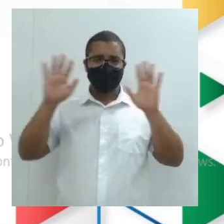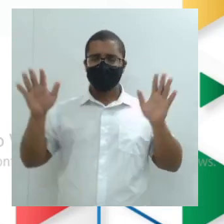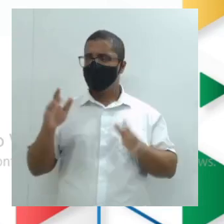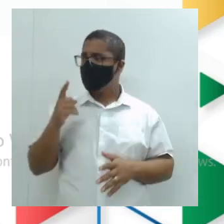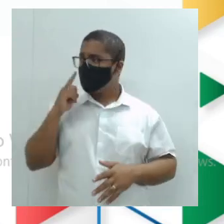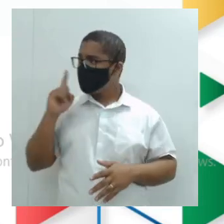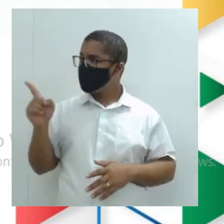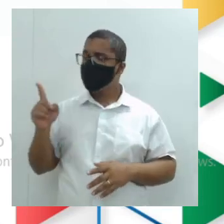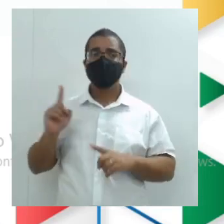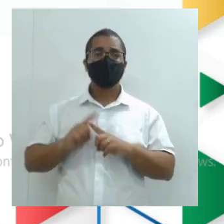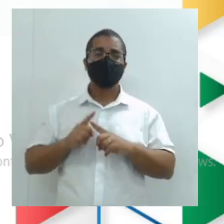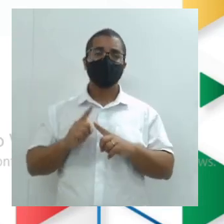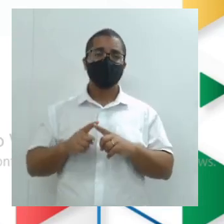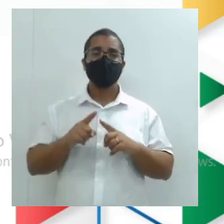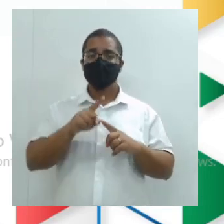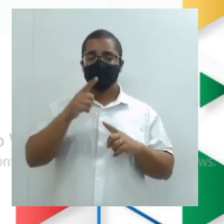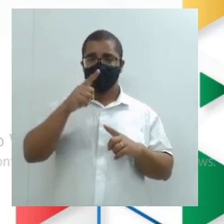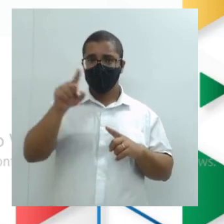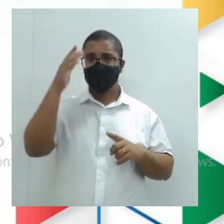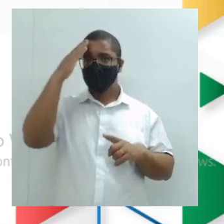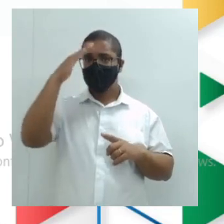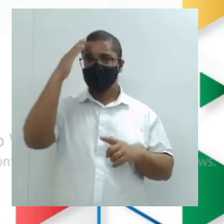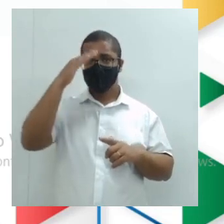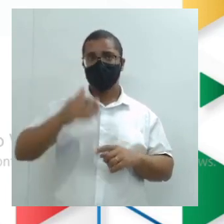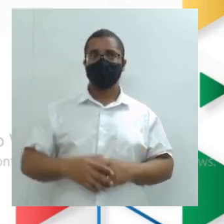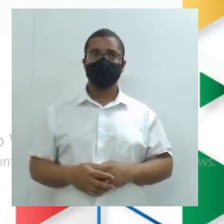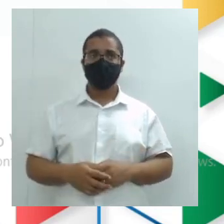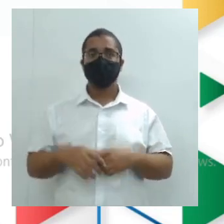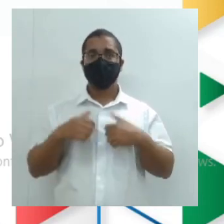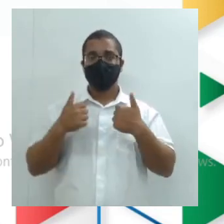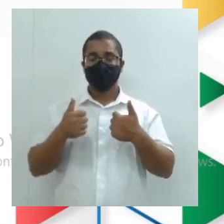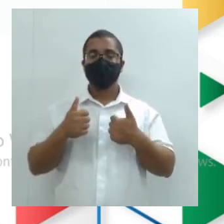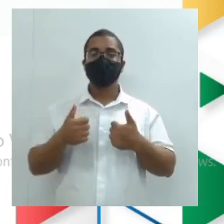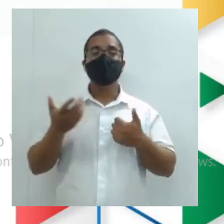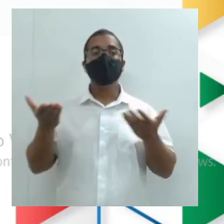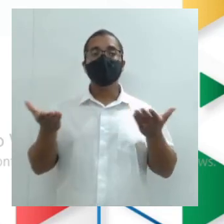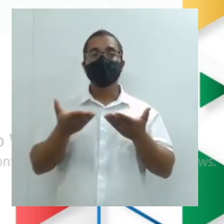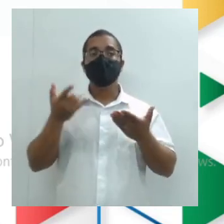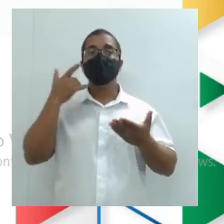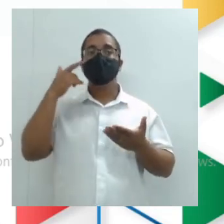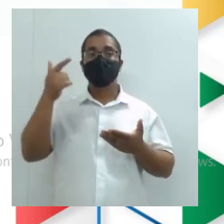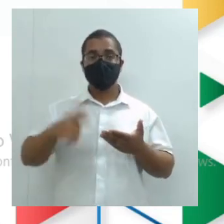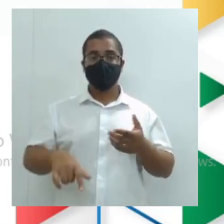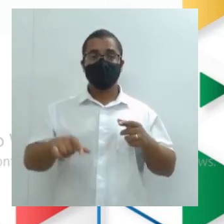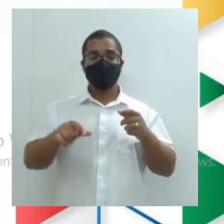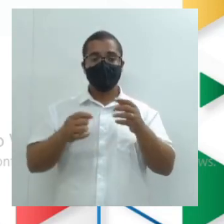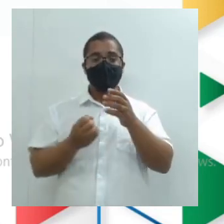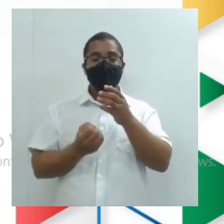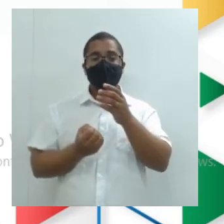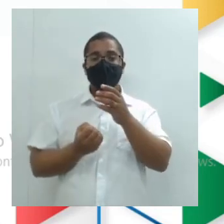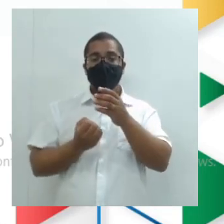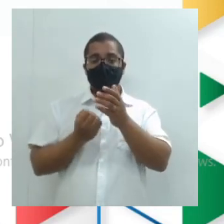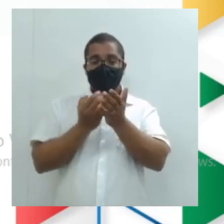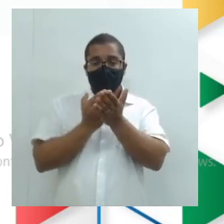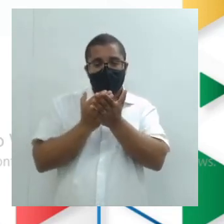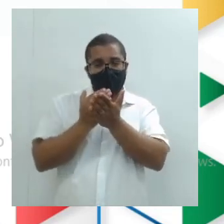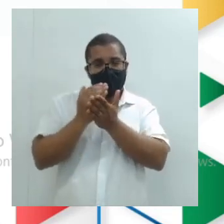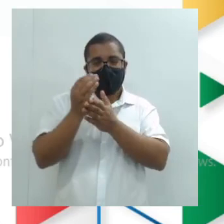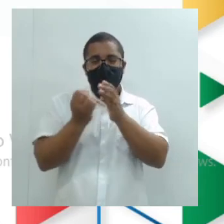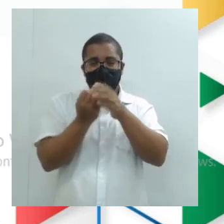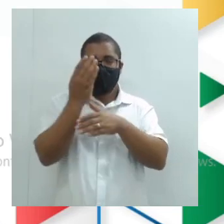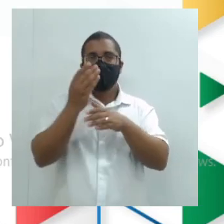o número negativo e também o número positivo, tá bom? Olha, origem da reta numérica, que é o